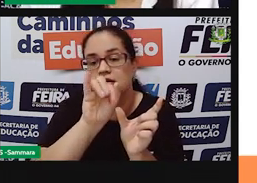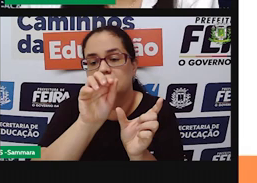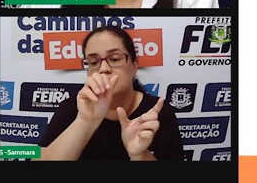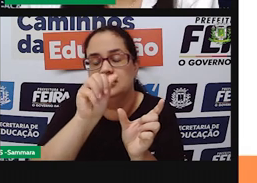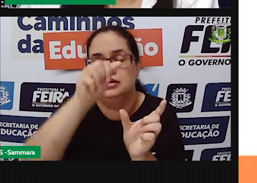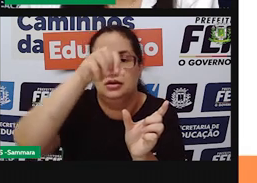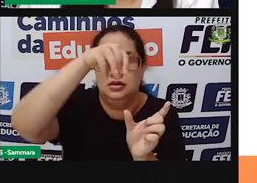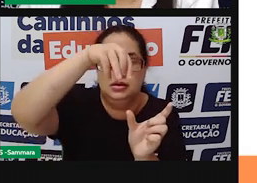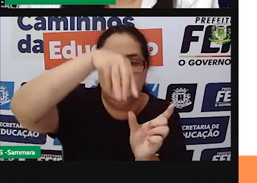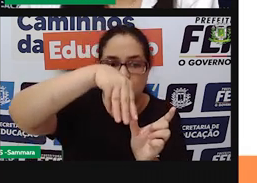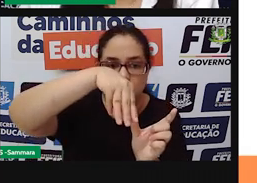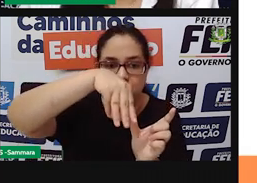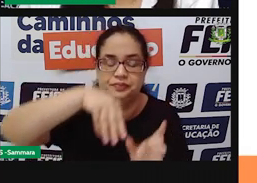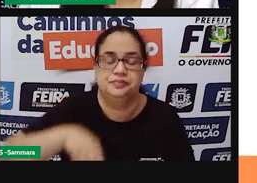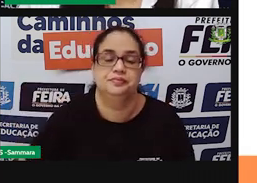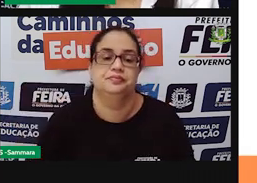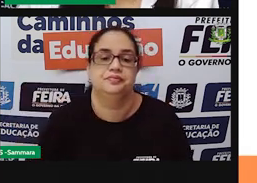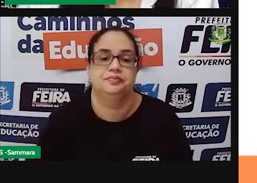com